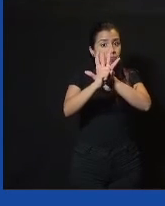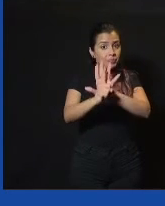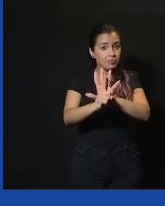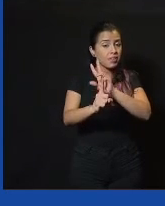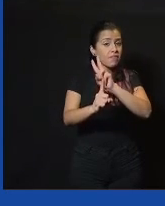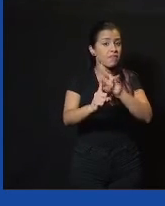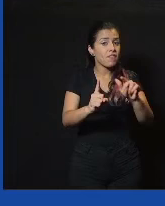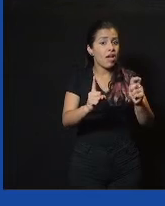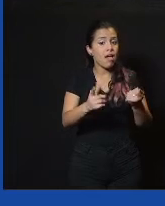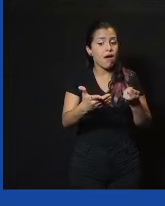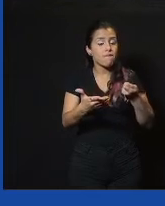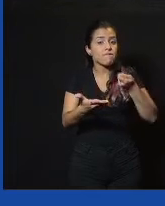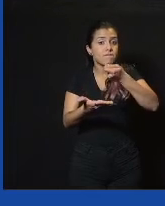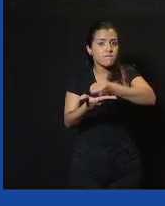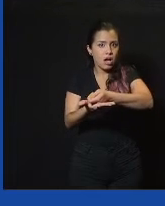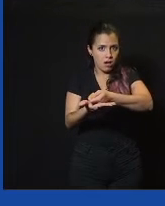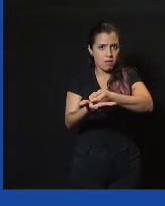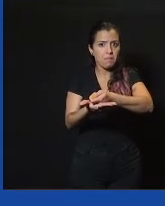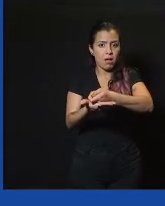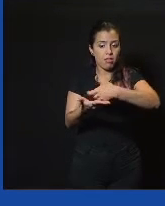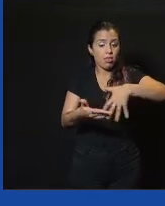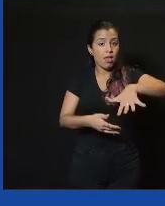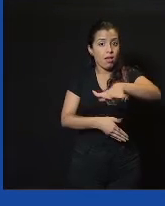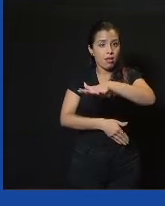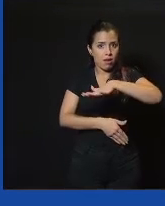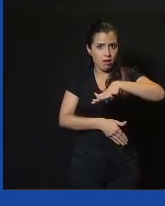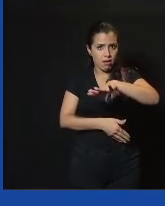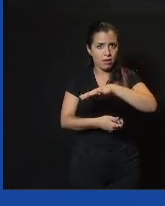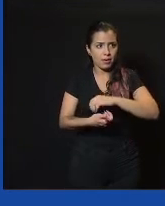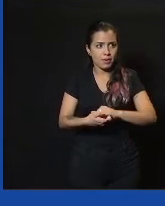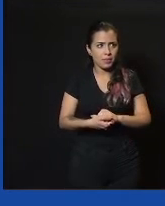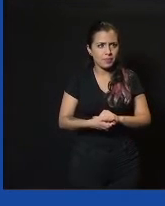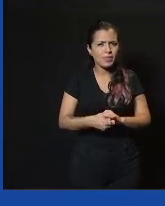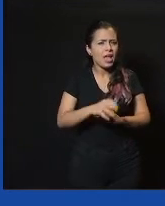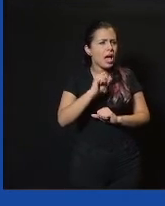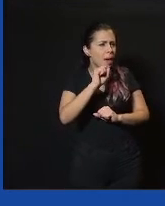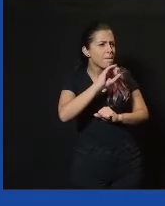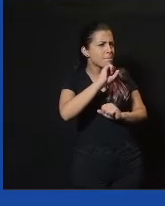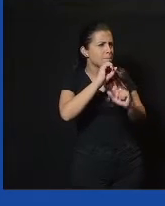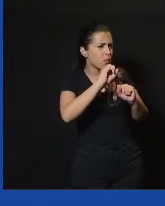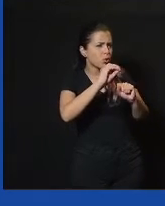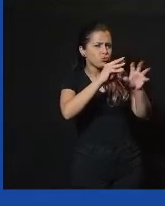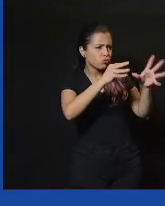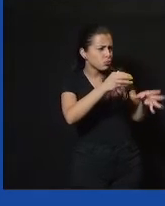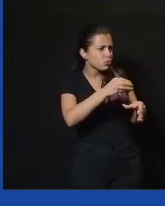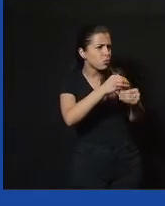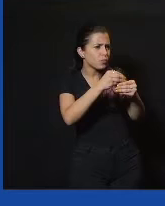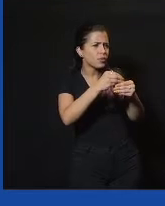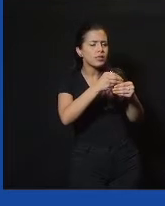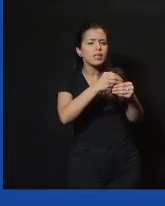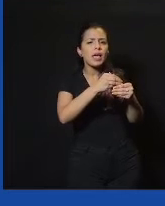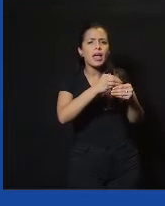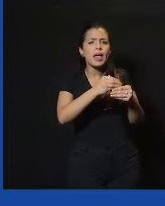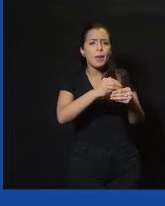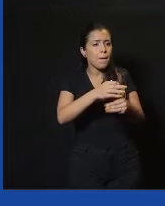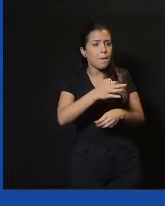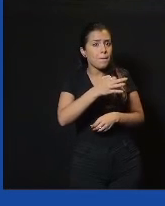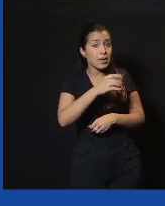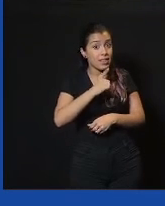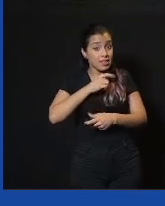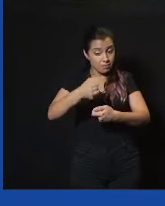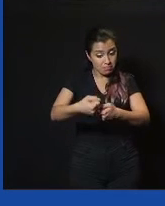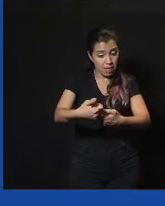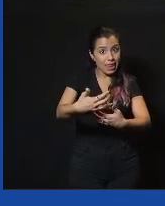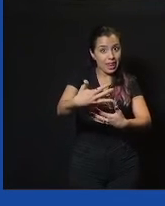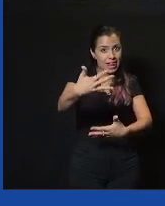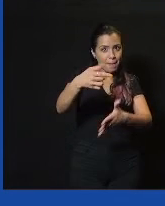dinheiro dentro daquele território. Renato, posso aproveitar isso? Você acha que... Isso é uma pergunta que veio da internet. Eu estou recebendo aqui